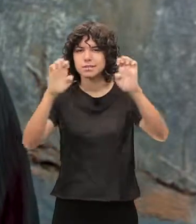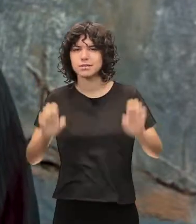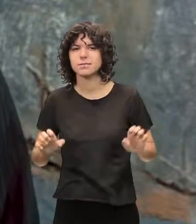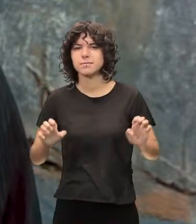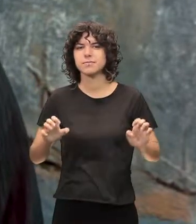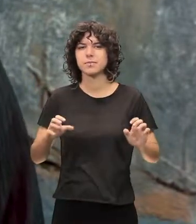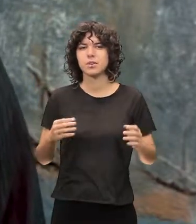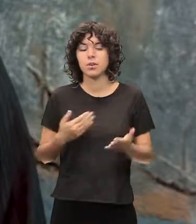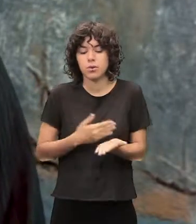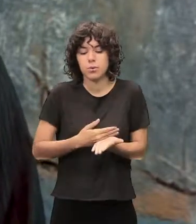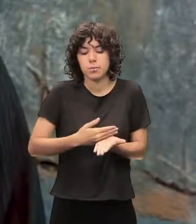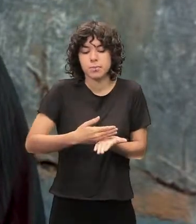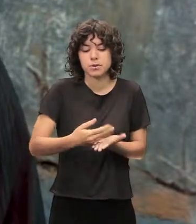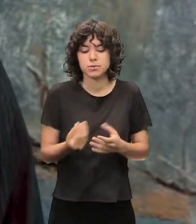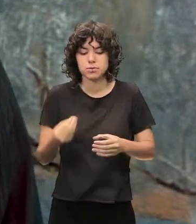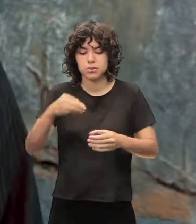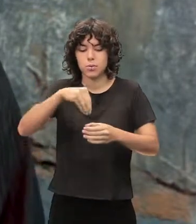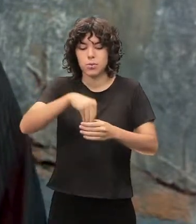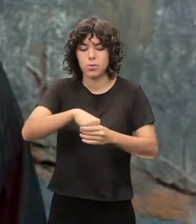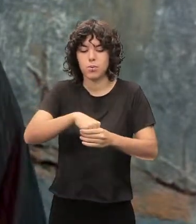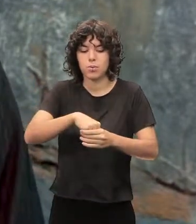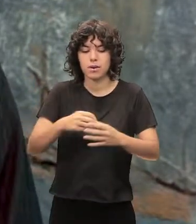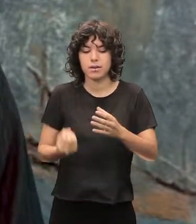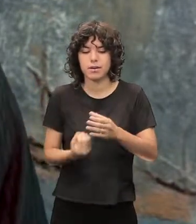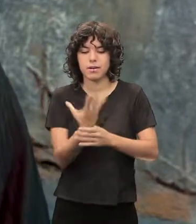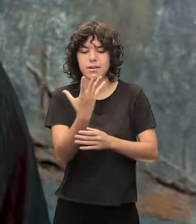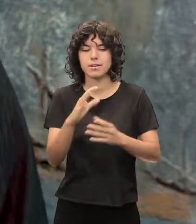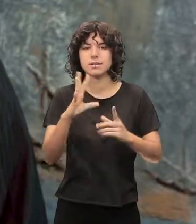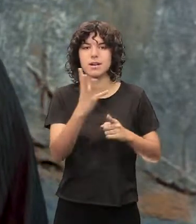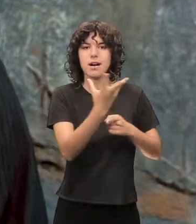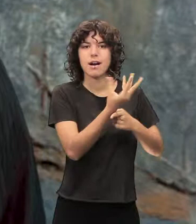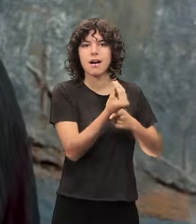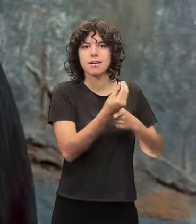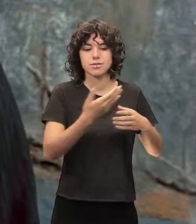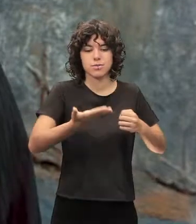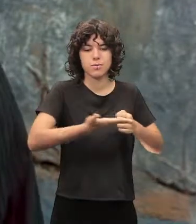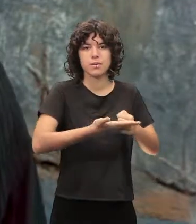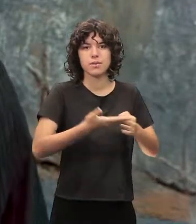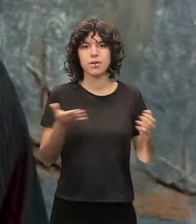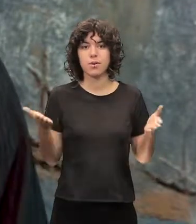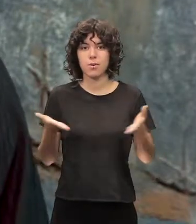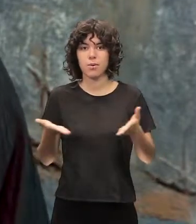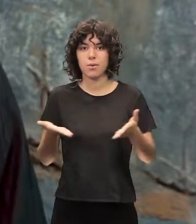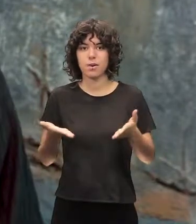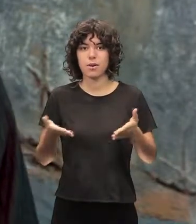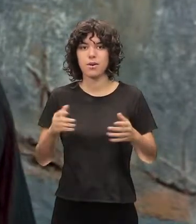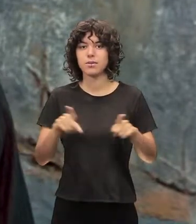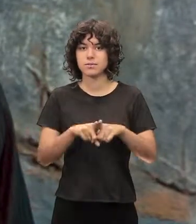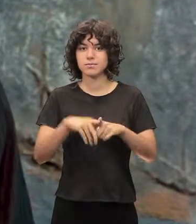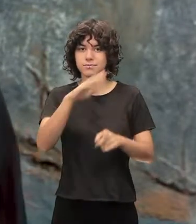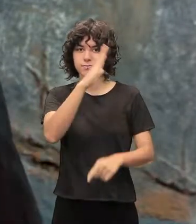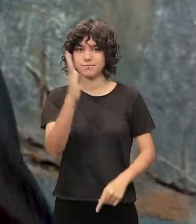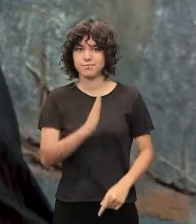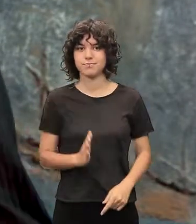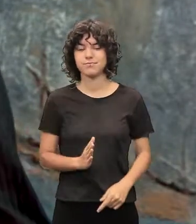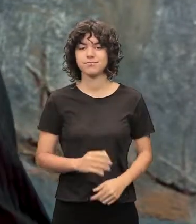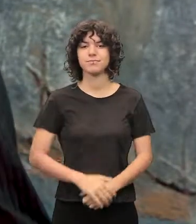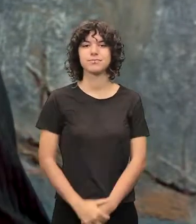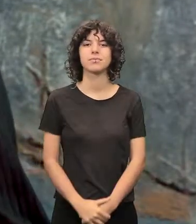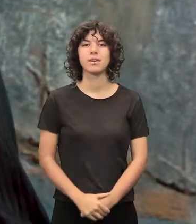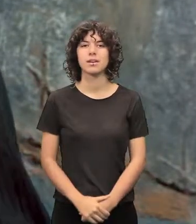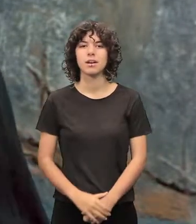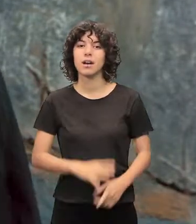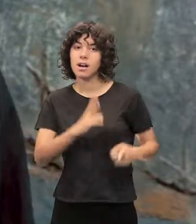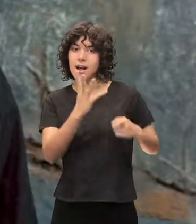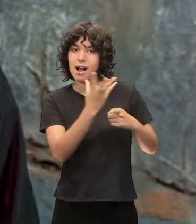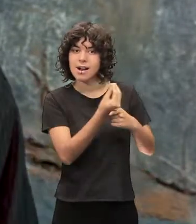arquitetônica passou a comportar a criação artística da vanguarda contemporânea, local e nacional. Brindados pela